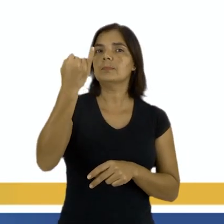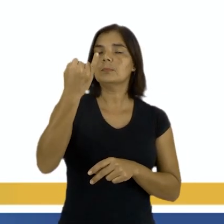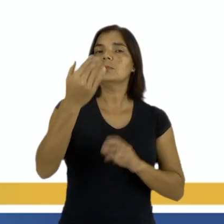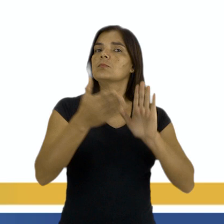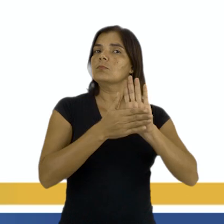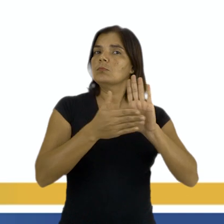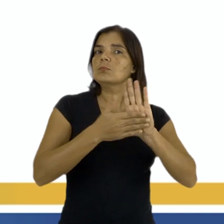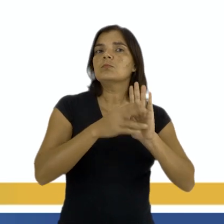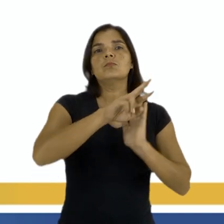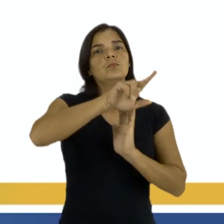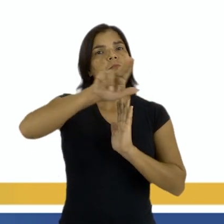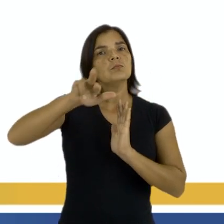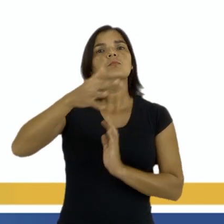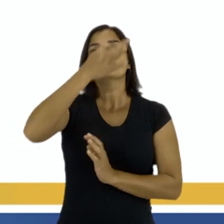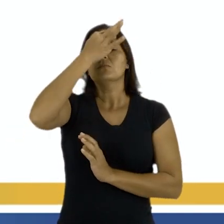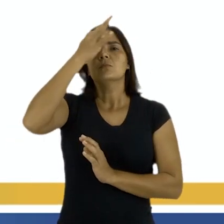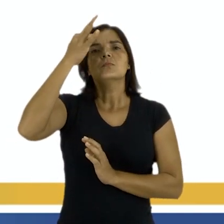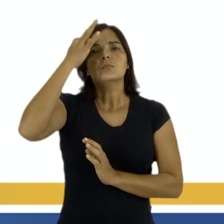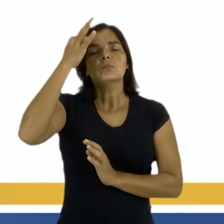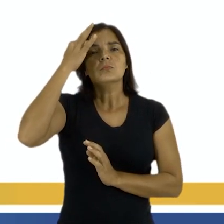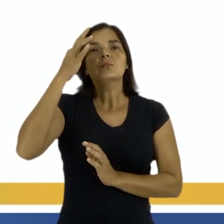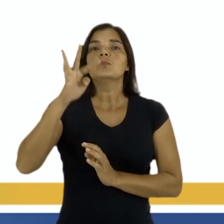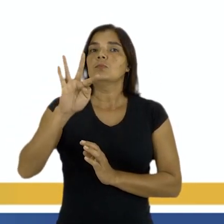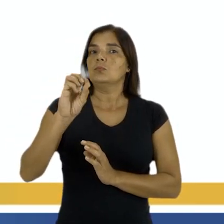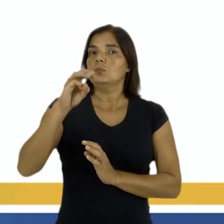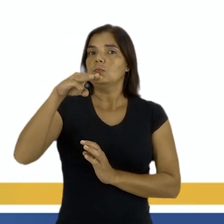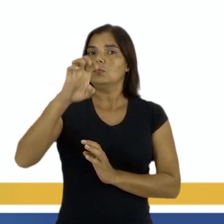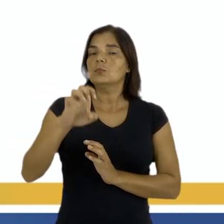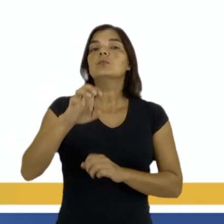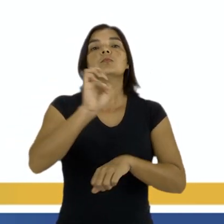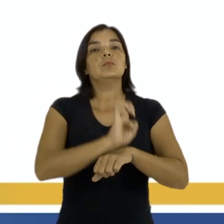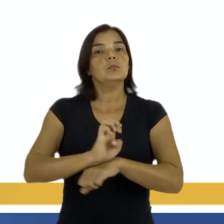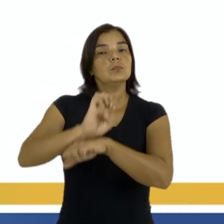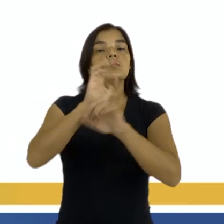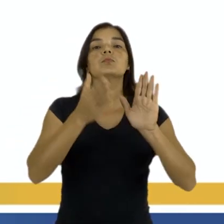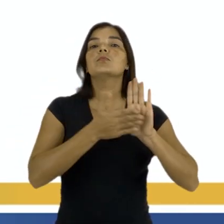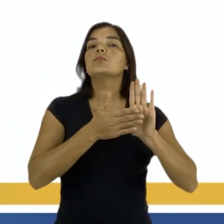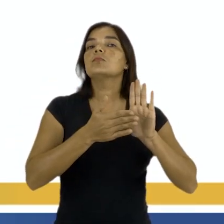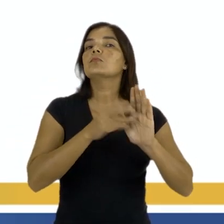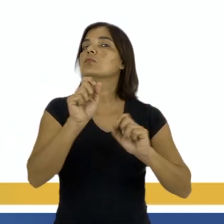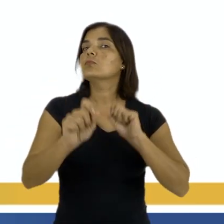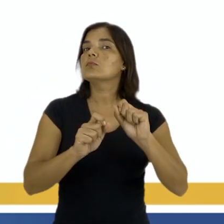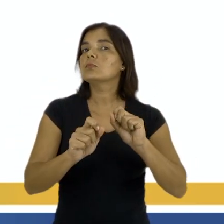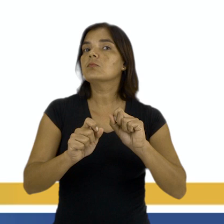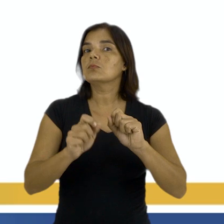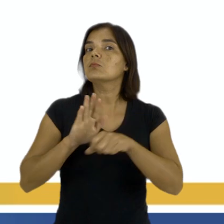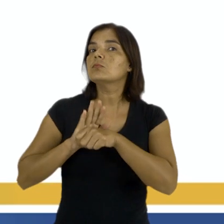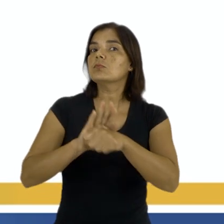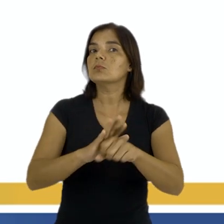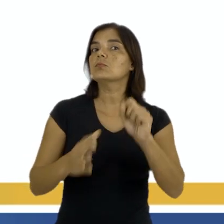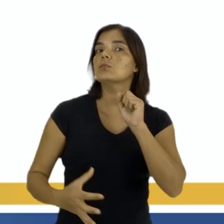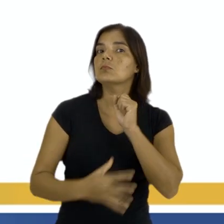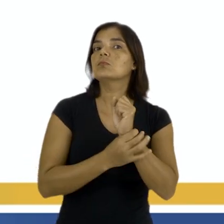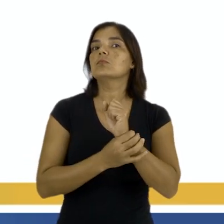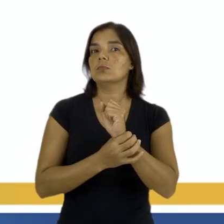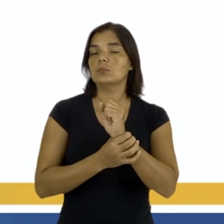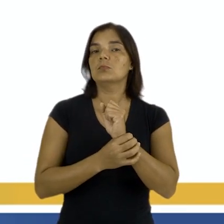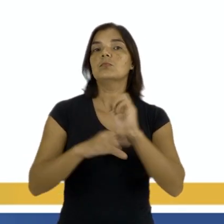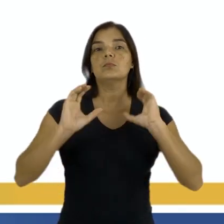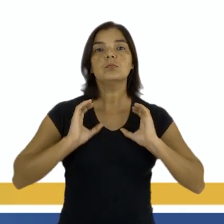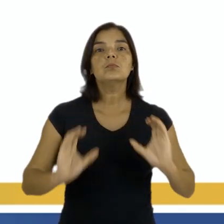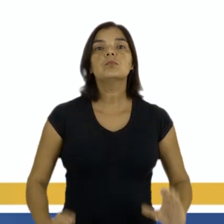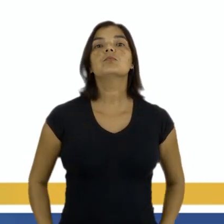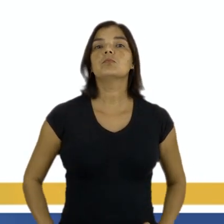por vários filósofos modernos, como Thomas Hobbes, que o Estado ele tem como propósito atender e defender e proteger os seus cidadãos, a